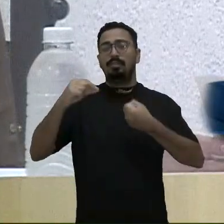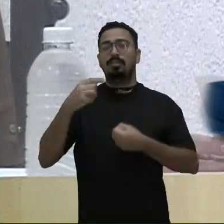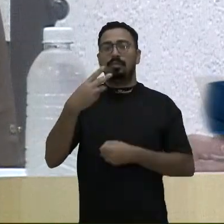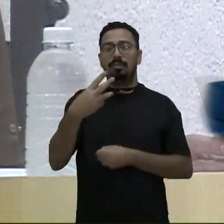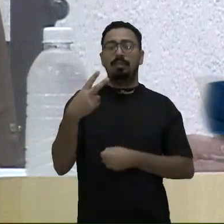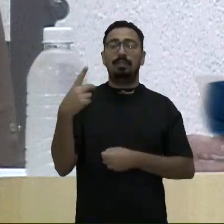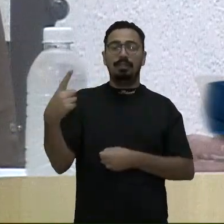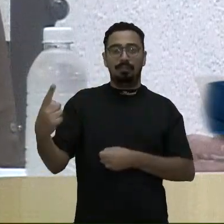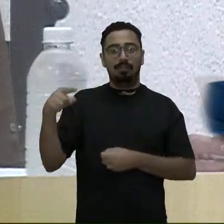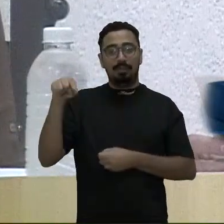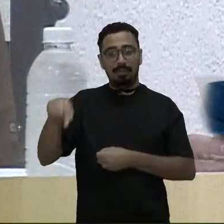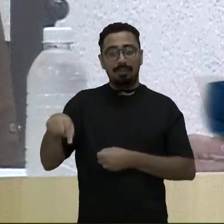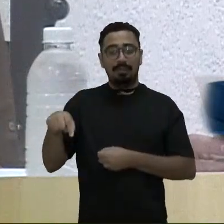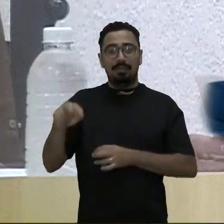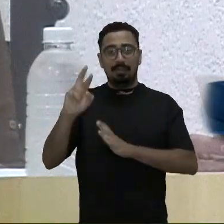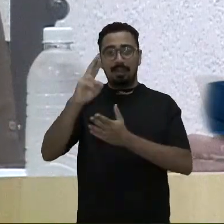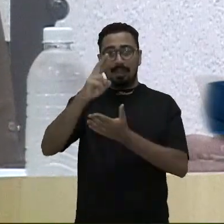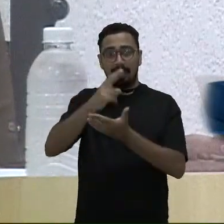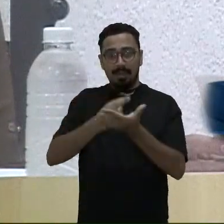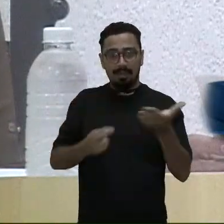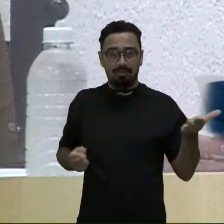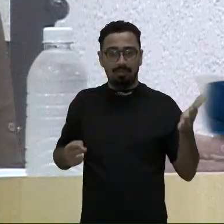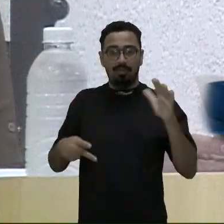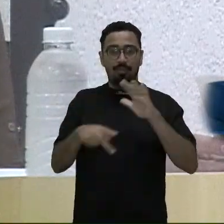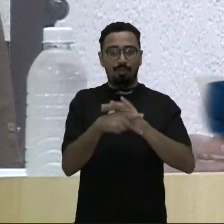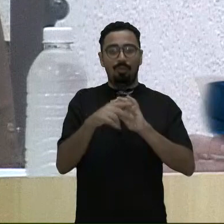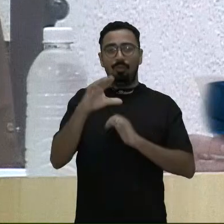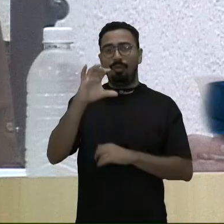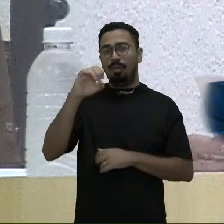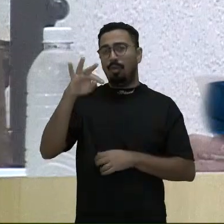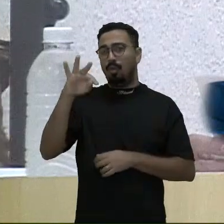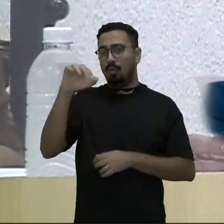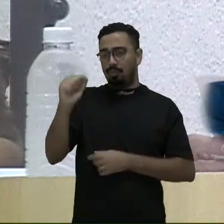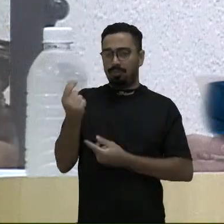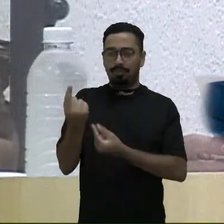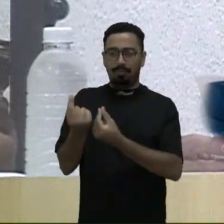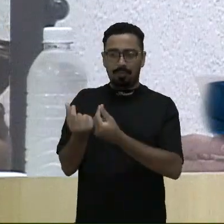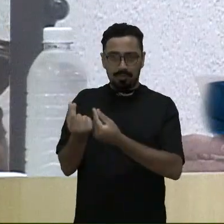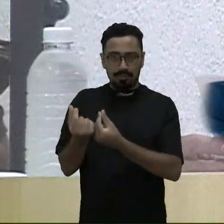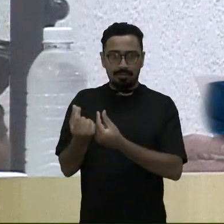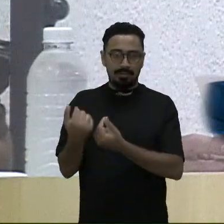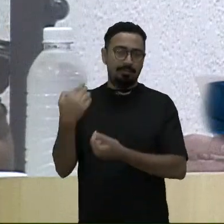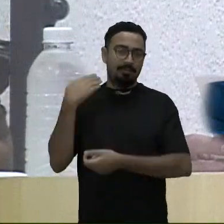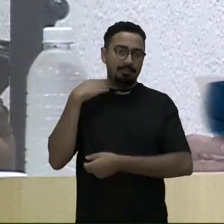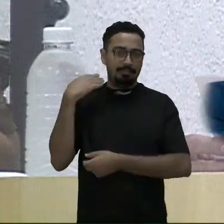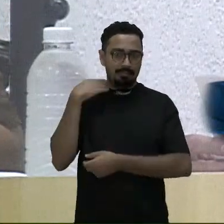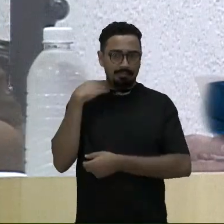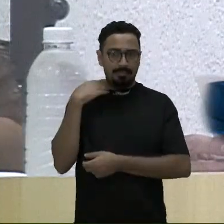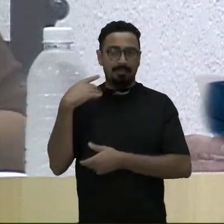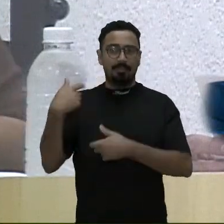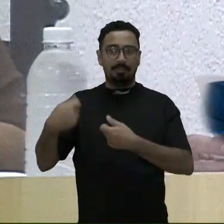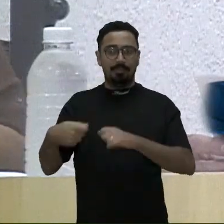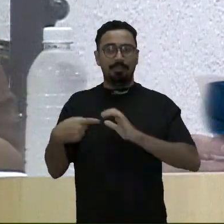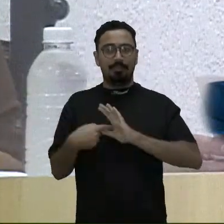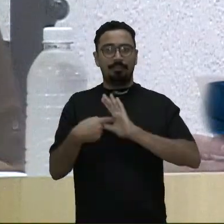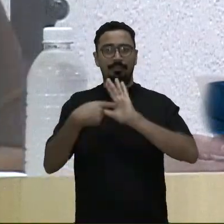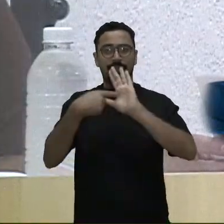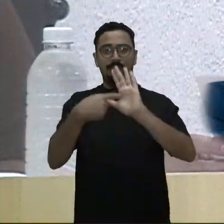órgão competente sobre as contas que o prefeito deve anualmente prestar será